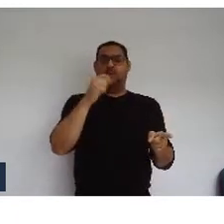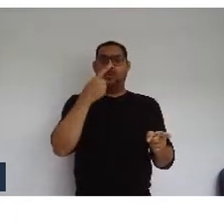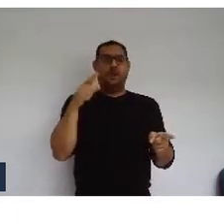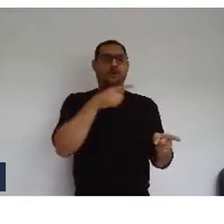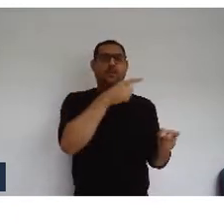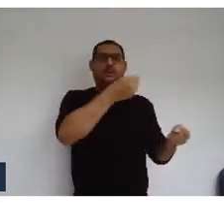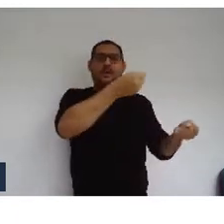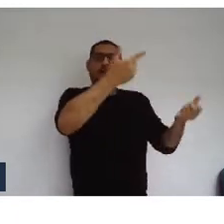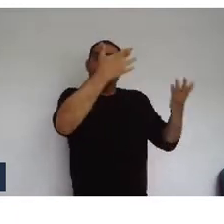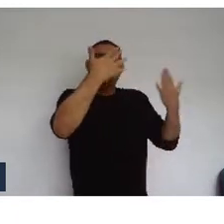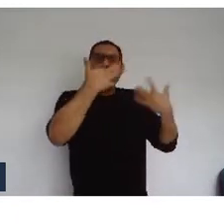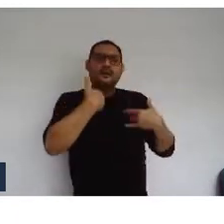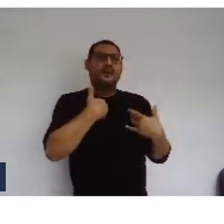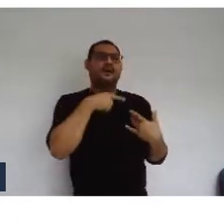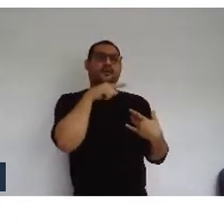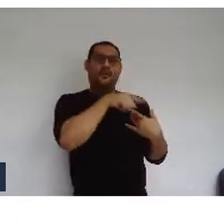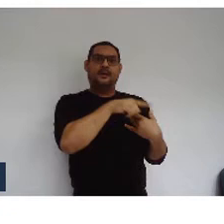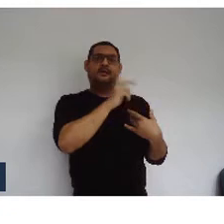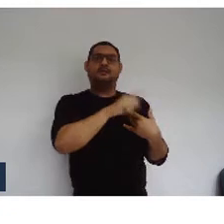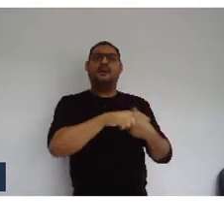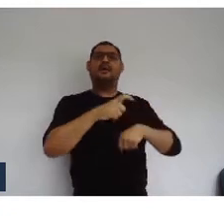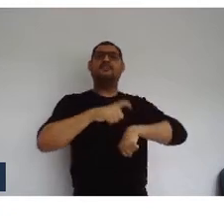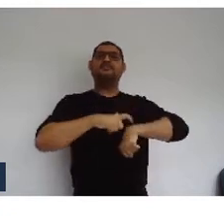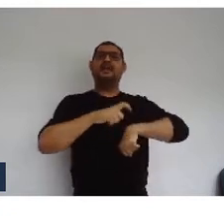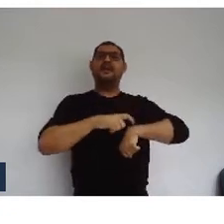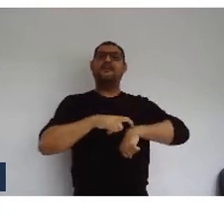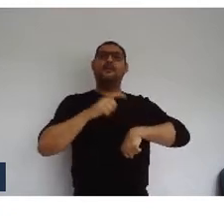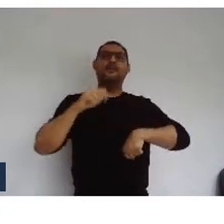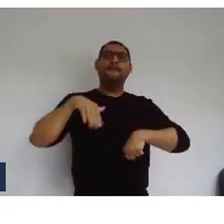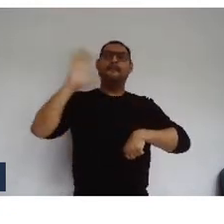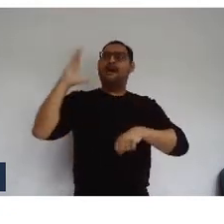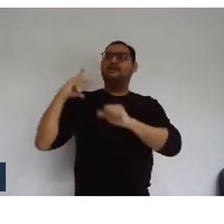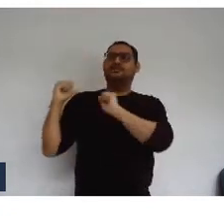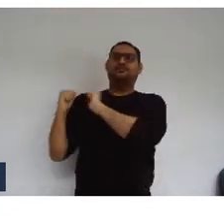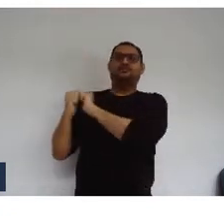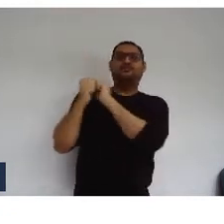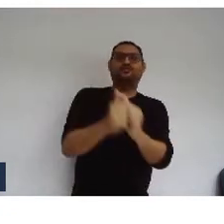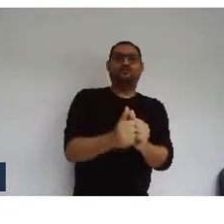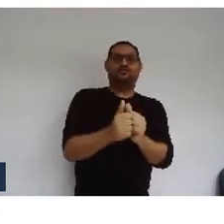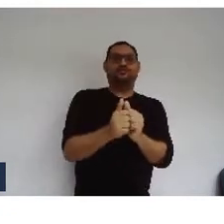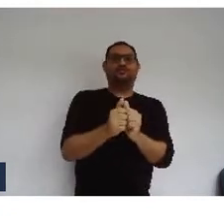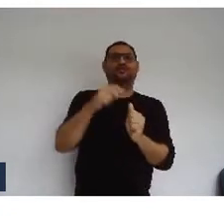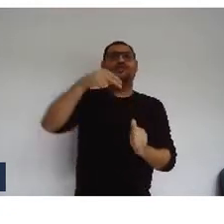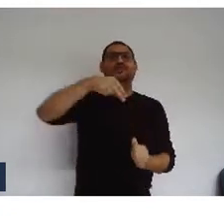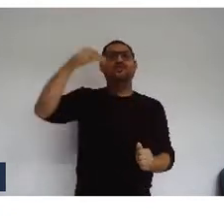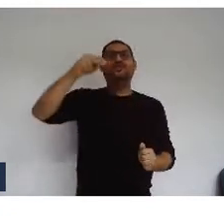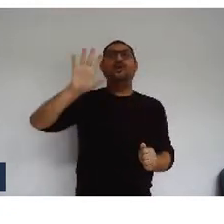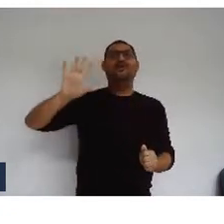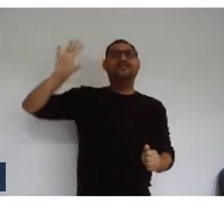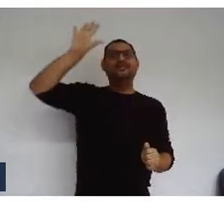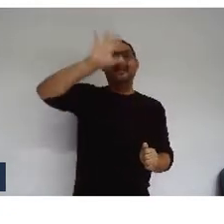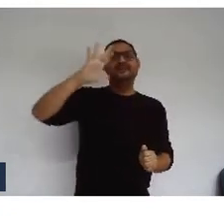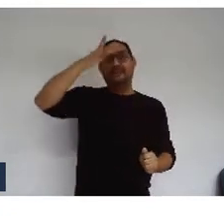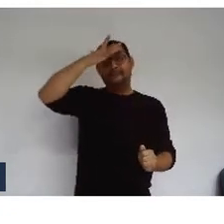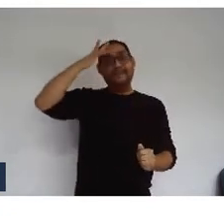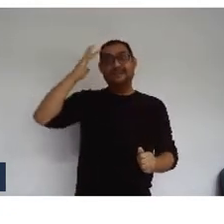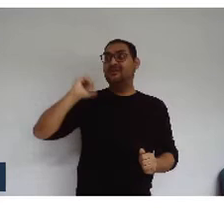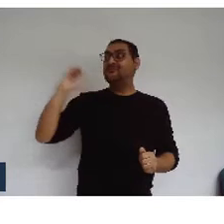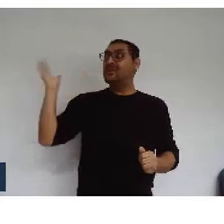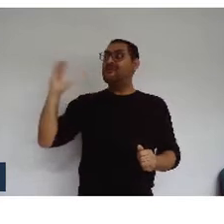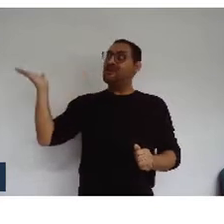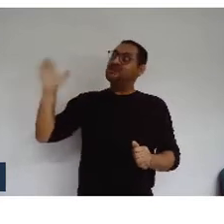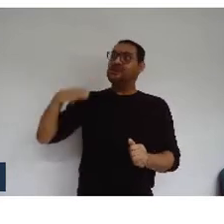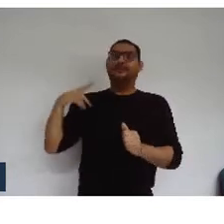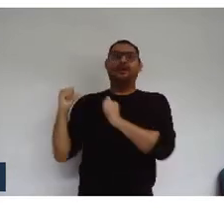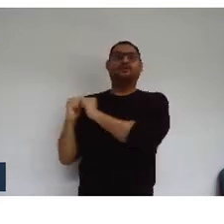ele se dedica especialmente a trazer parceiros do Nordeste ou a importar parceiros,